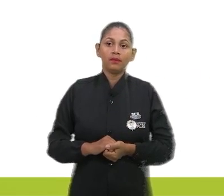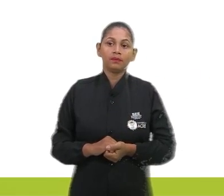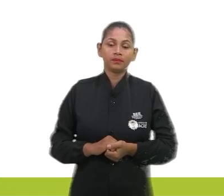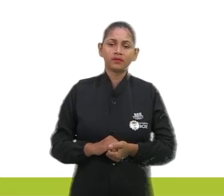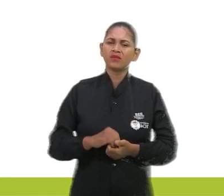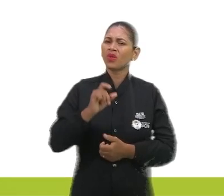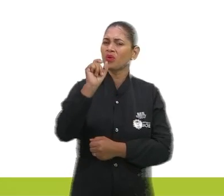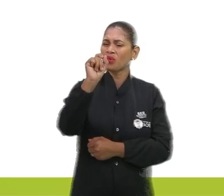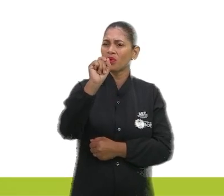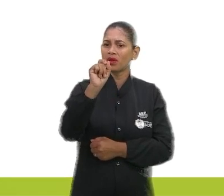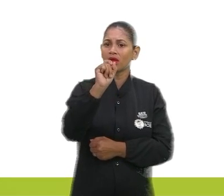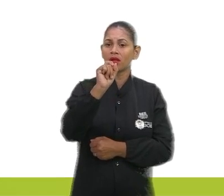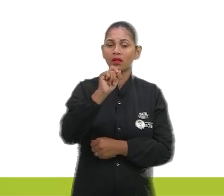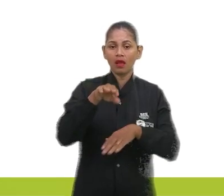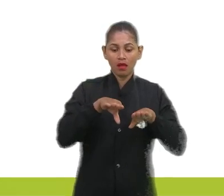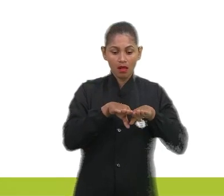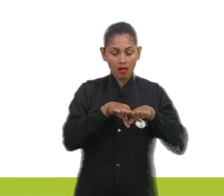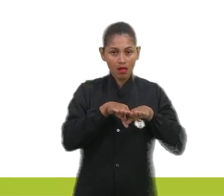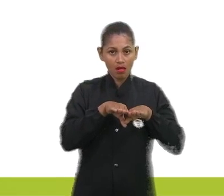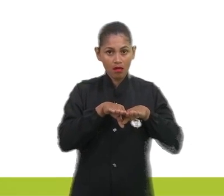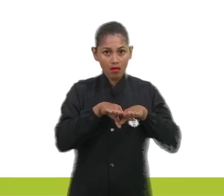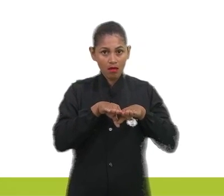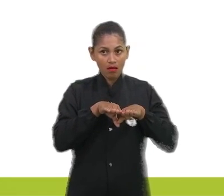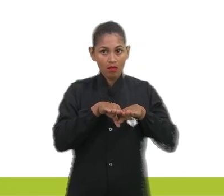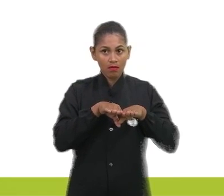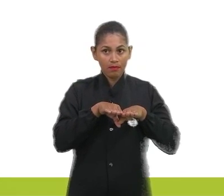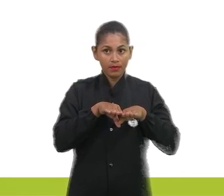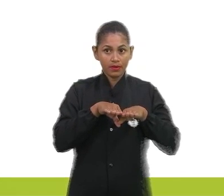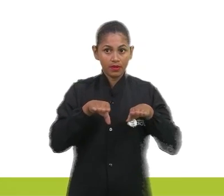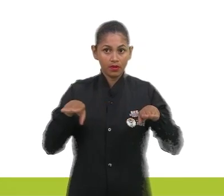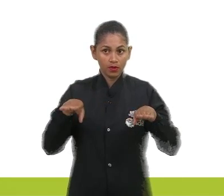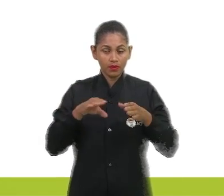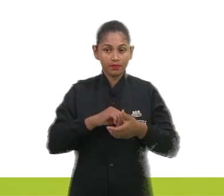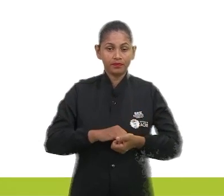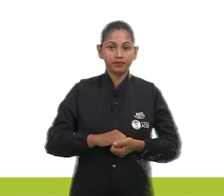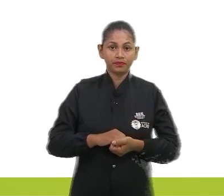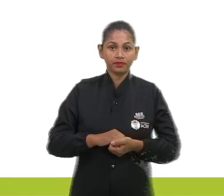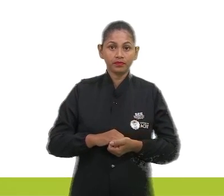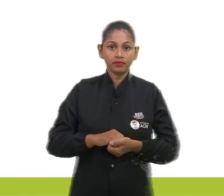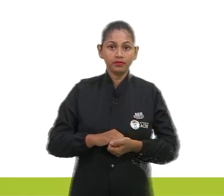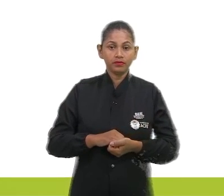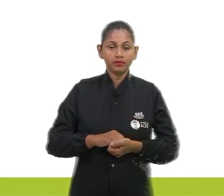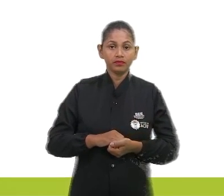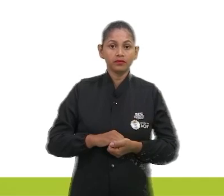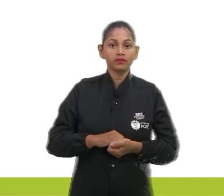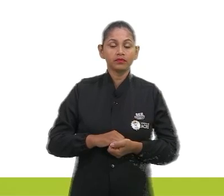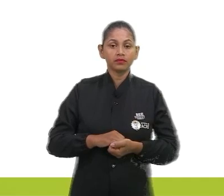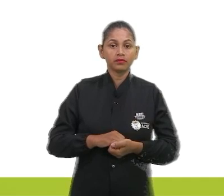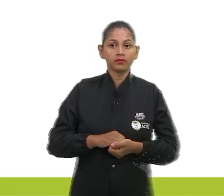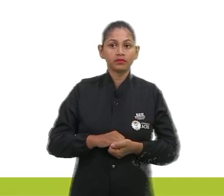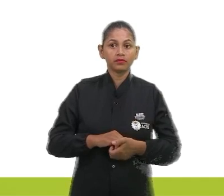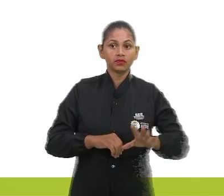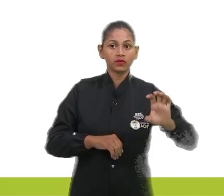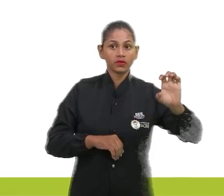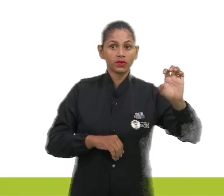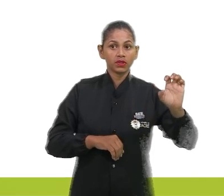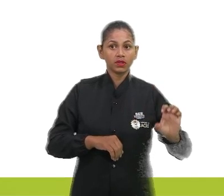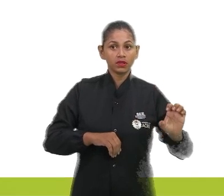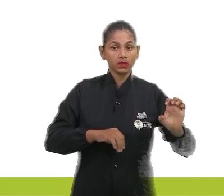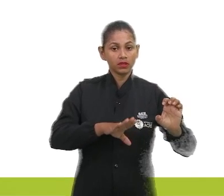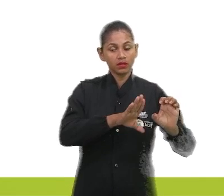é que vocês podem observar? Nós temos aqui, da esquerda para a direita, umas